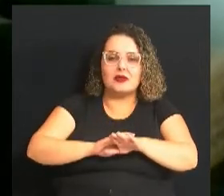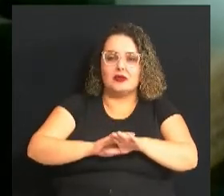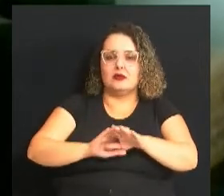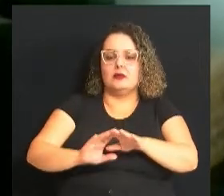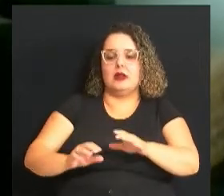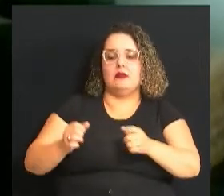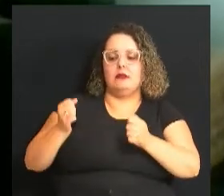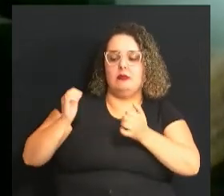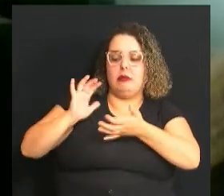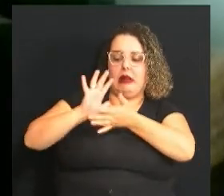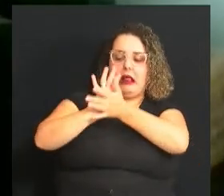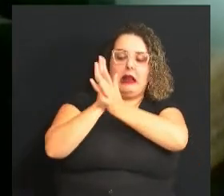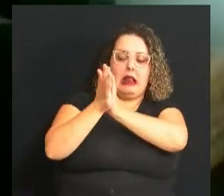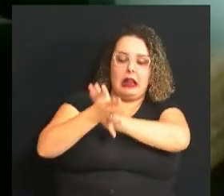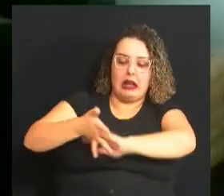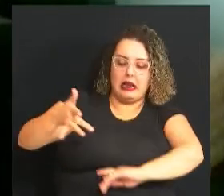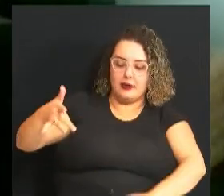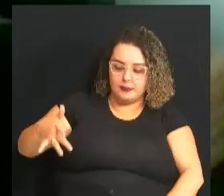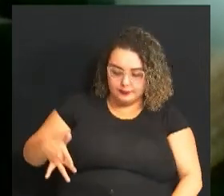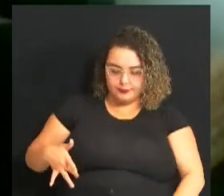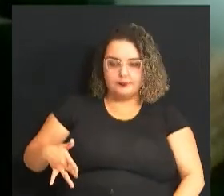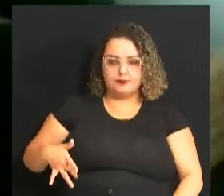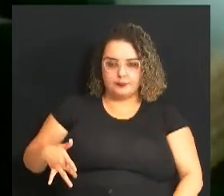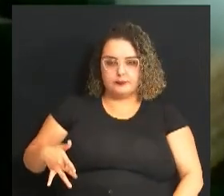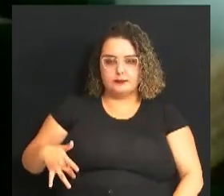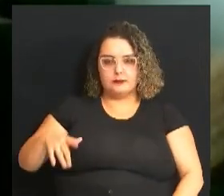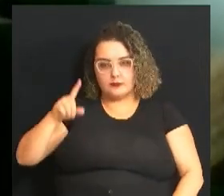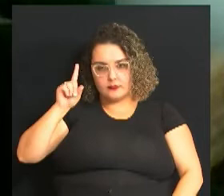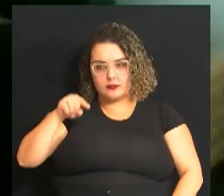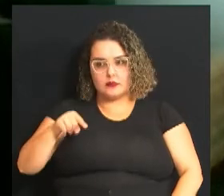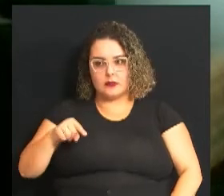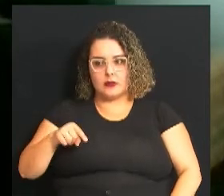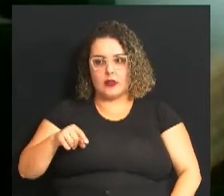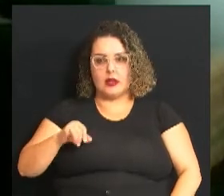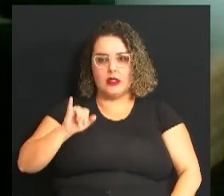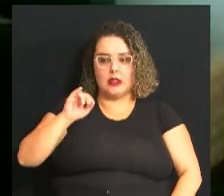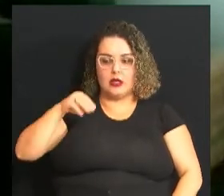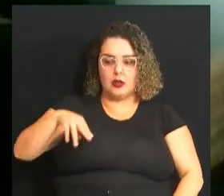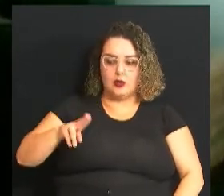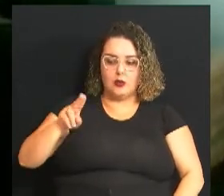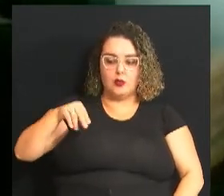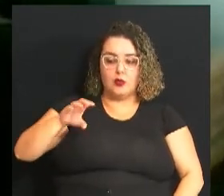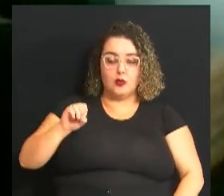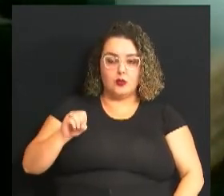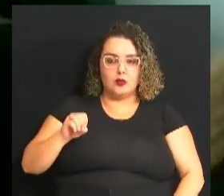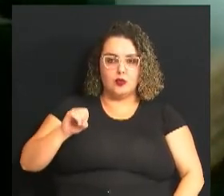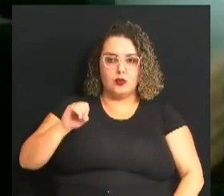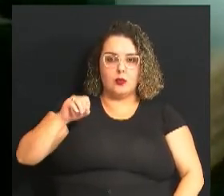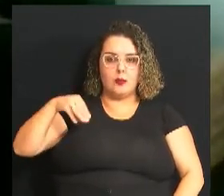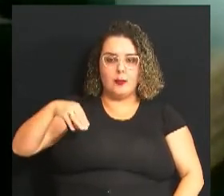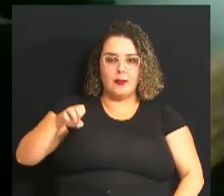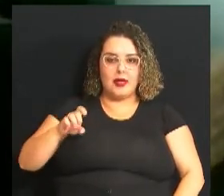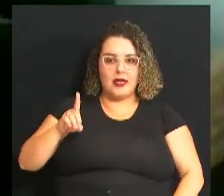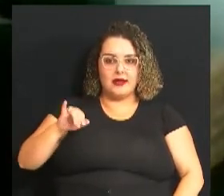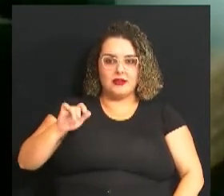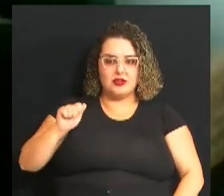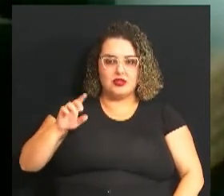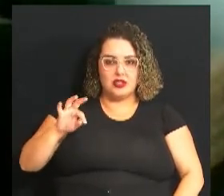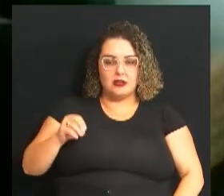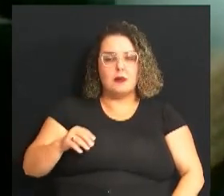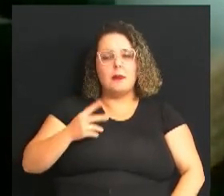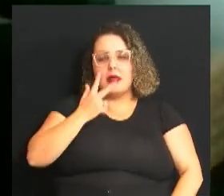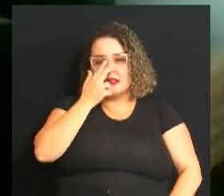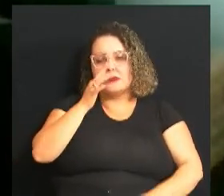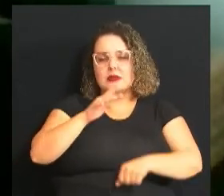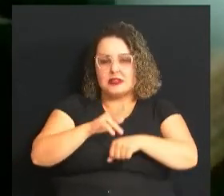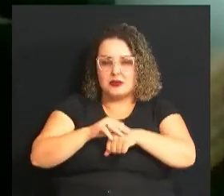essa agressão ao fígado é uma agressão imunomediada, ou seja, como as hepatites autoimunes. Então,